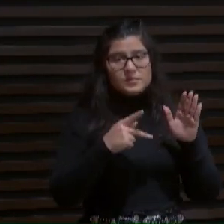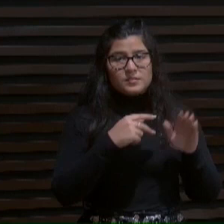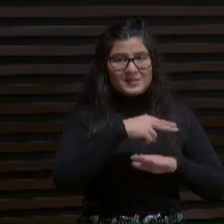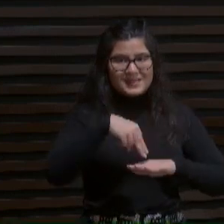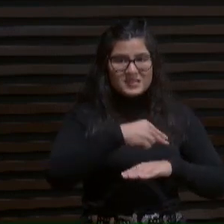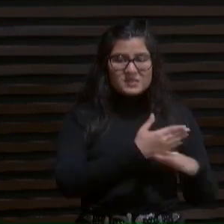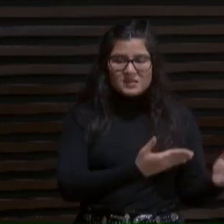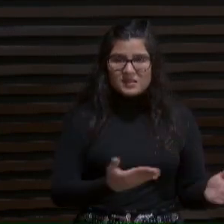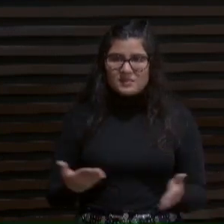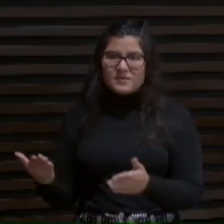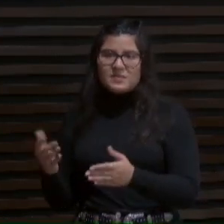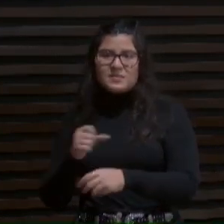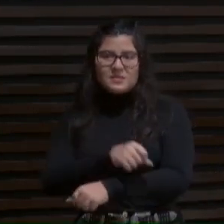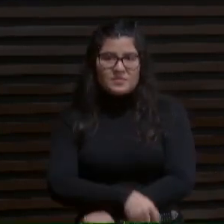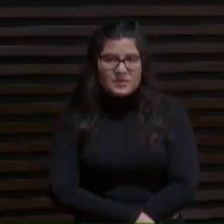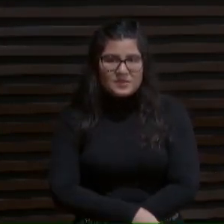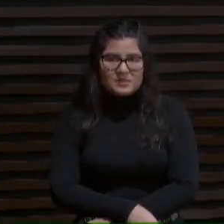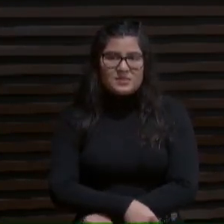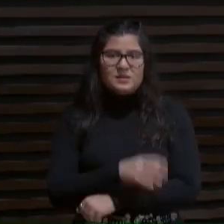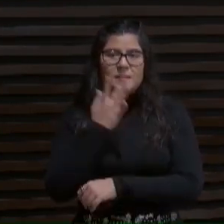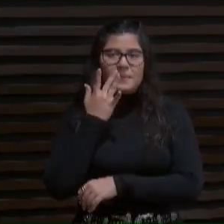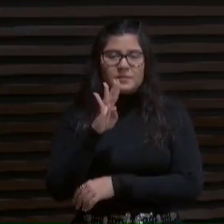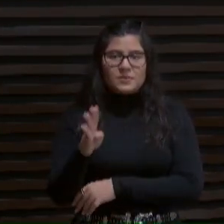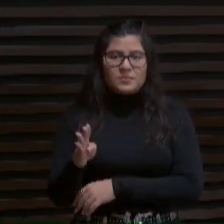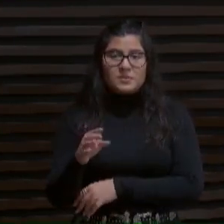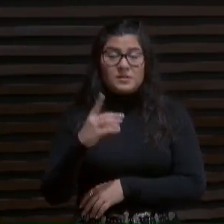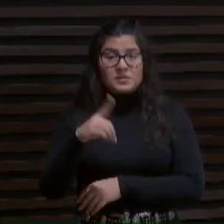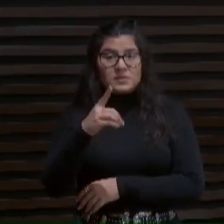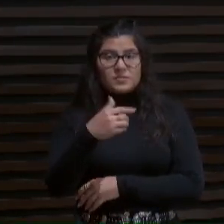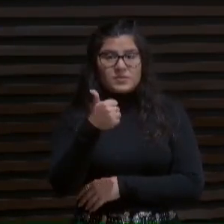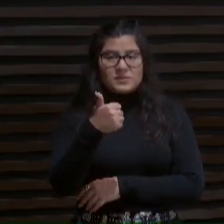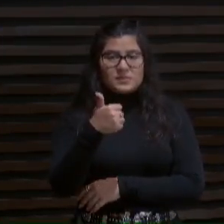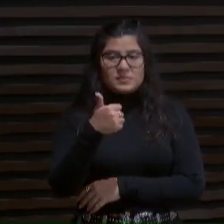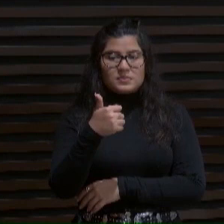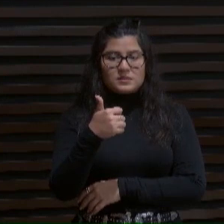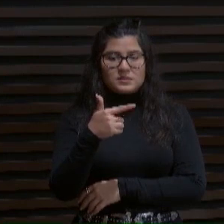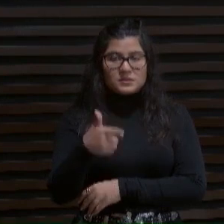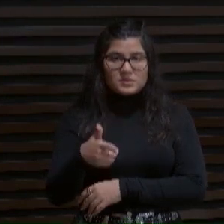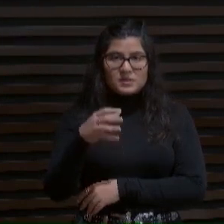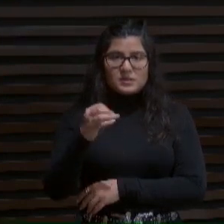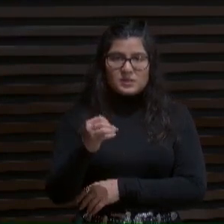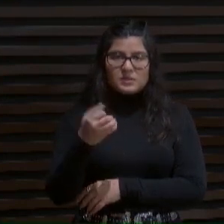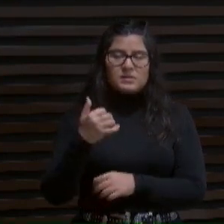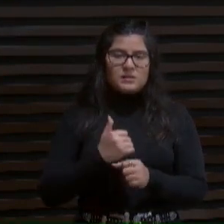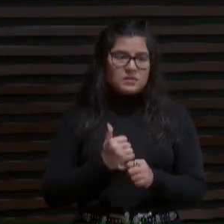o cativeiro da Babilônia. E depois de 70 anos, eles voltariam de lá. E eles foram enviados para a